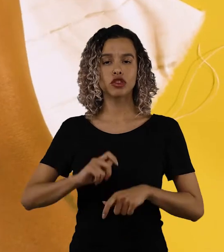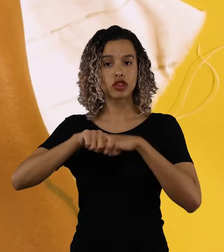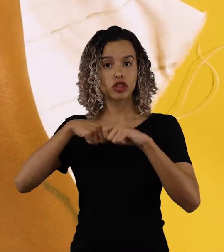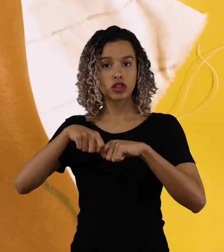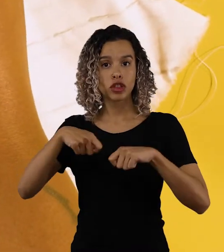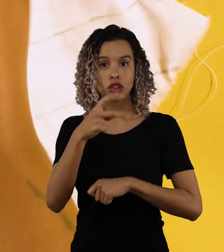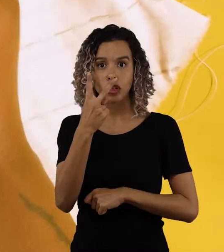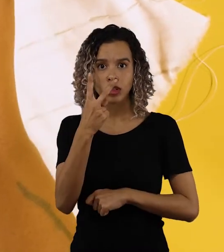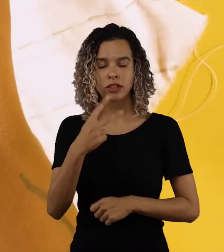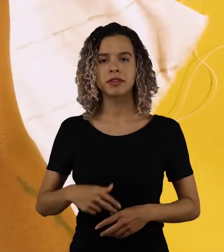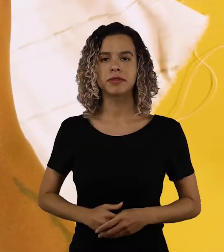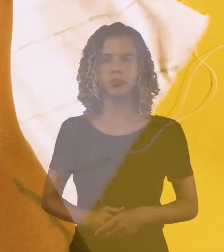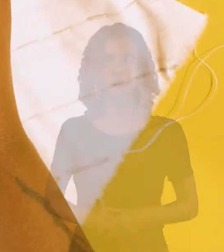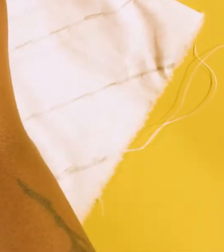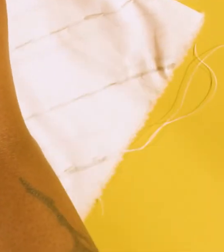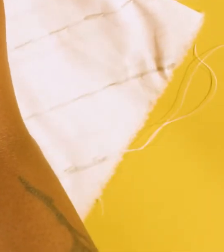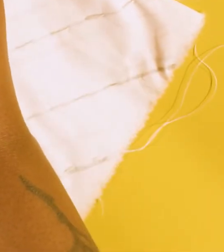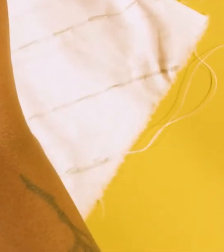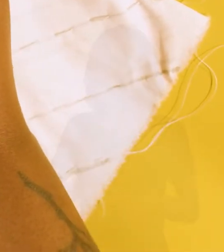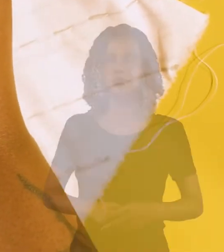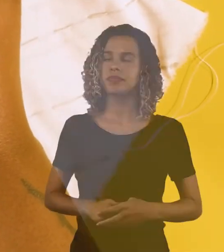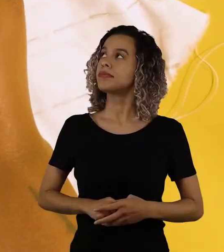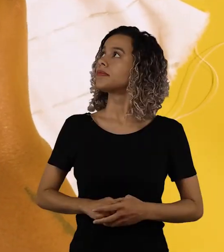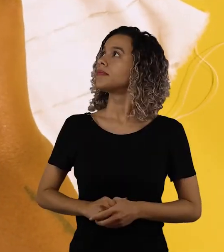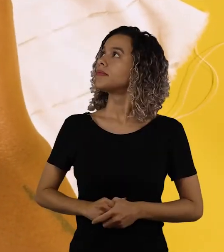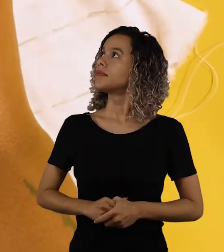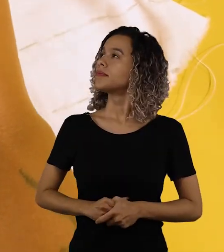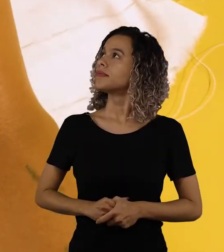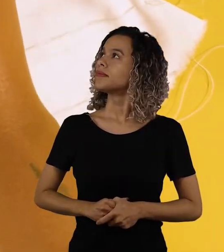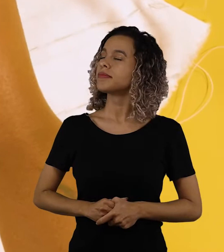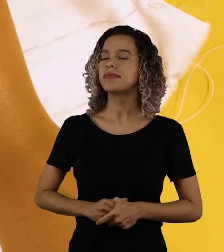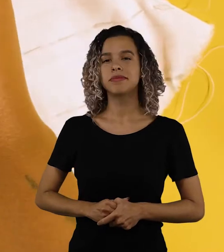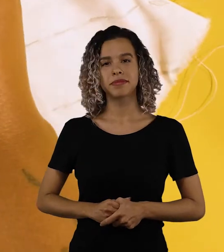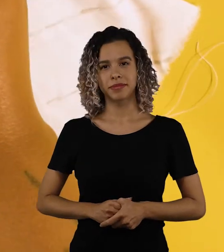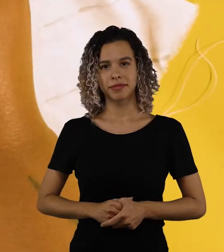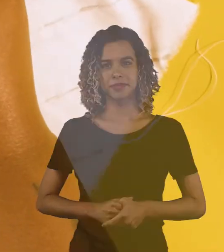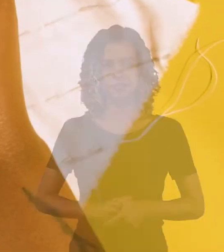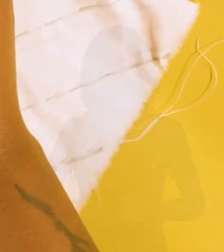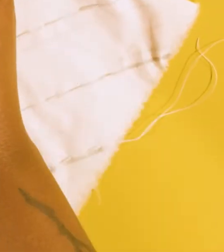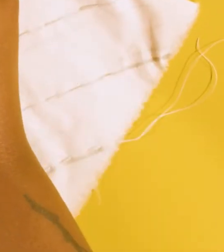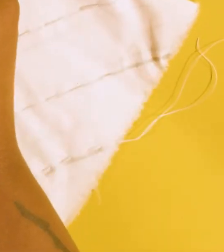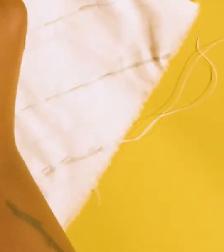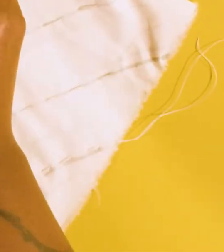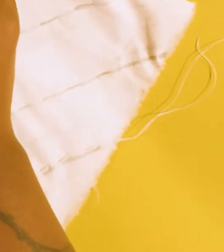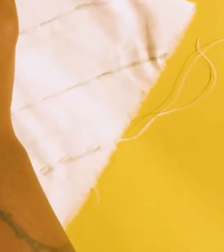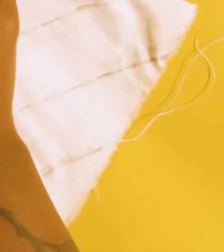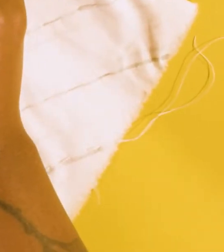Aqui eu vou fazer um nó duplo. A gente passa uma vez,